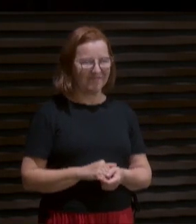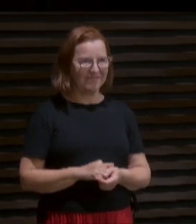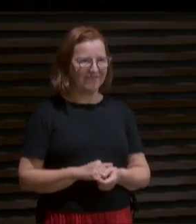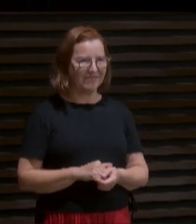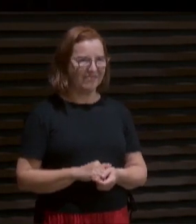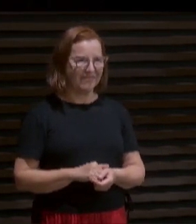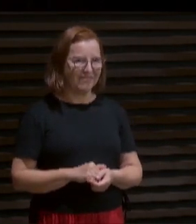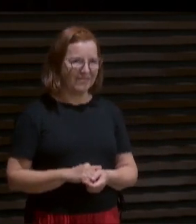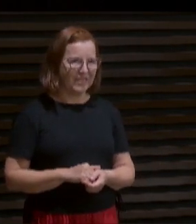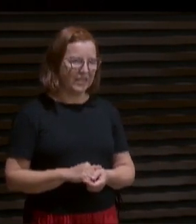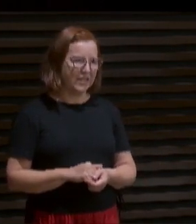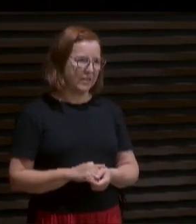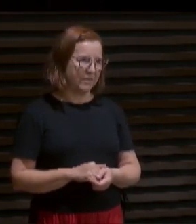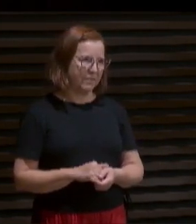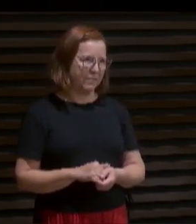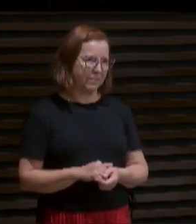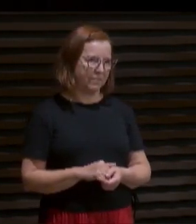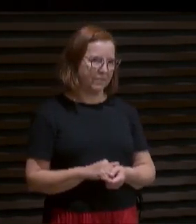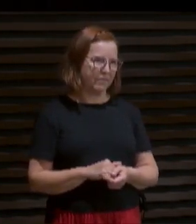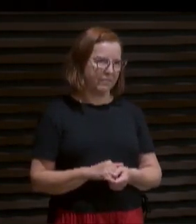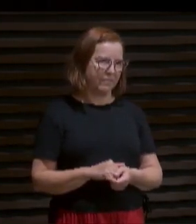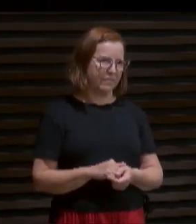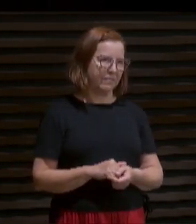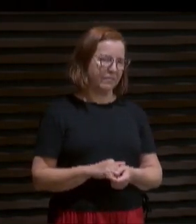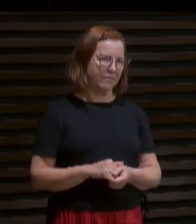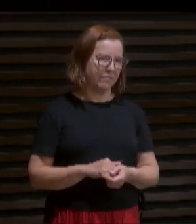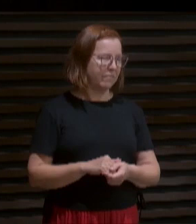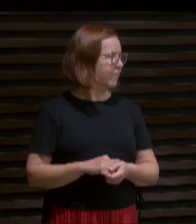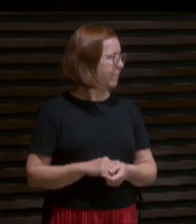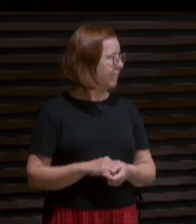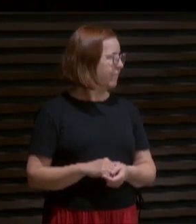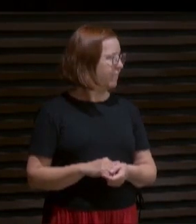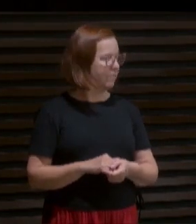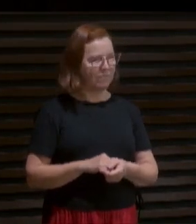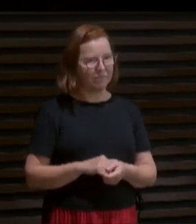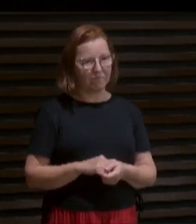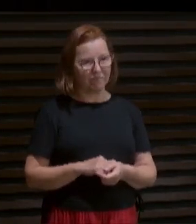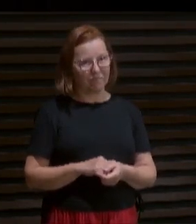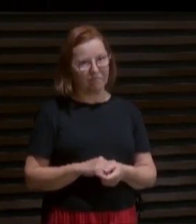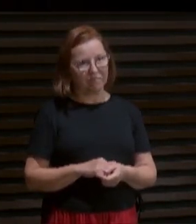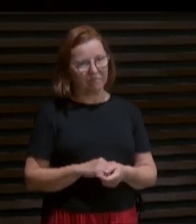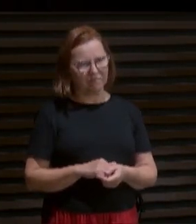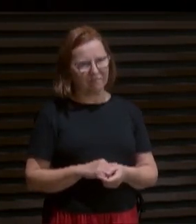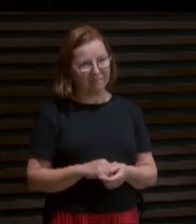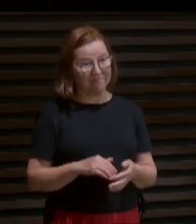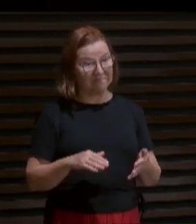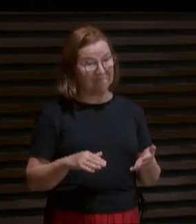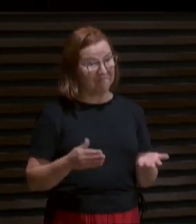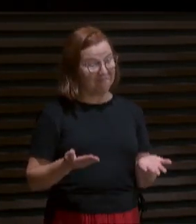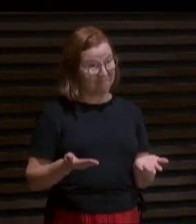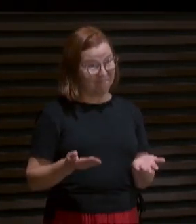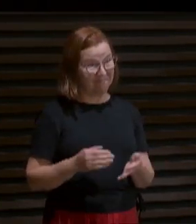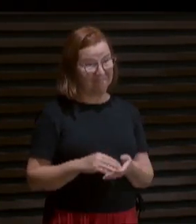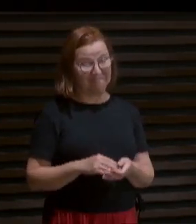agora, ficou este outro que é muito globalista, que mexe